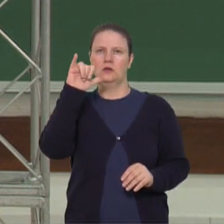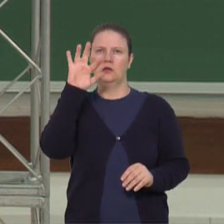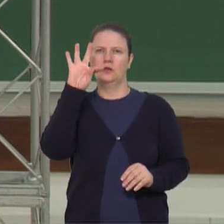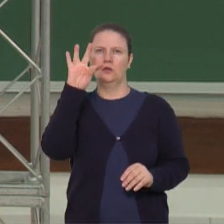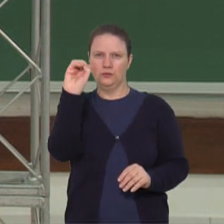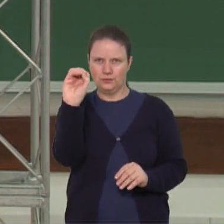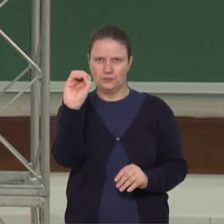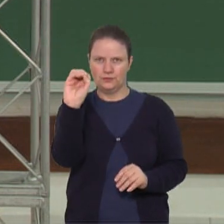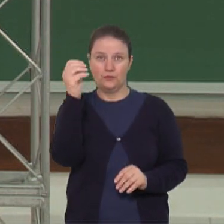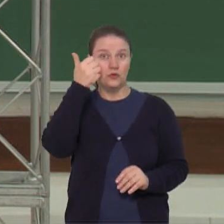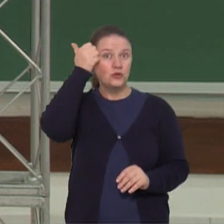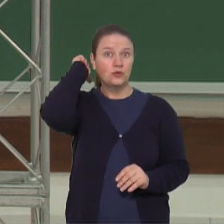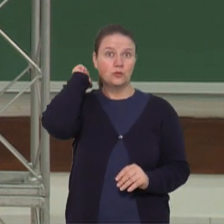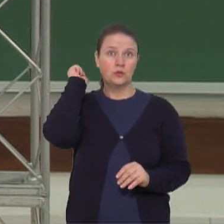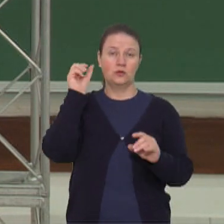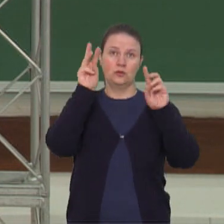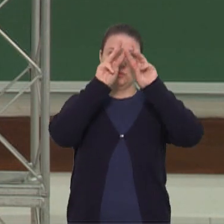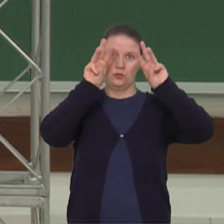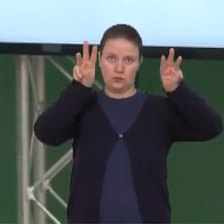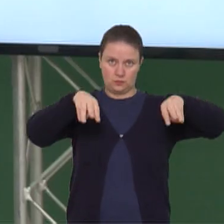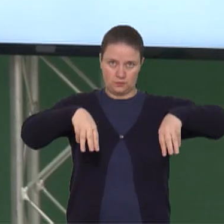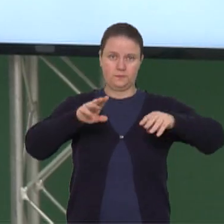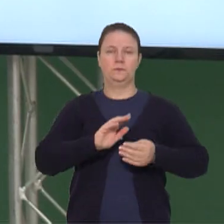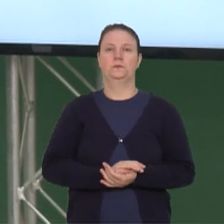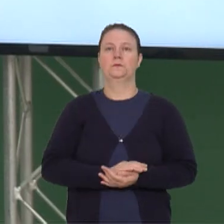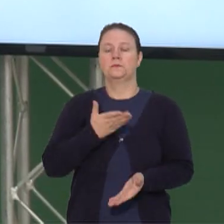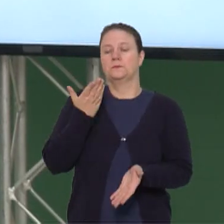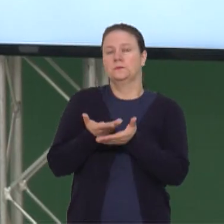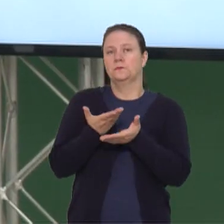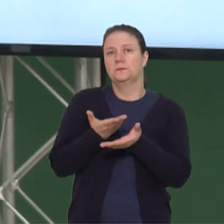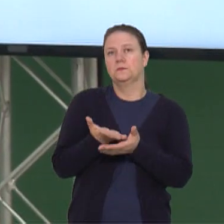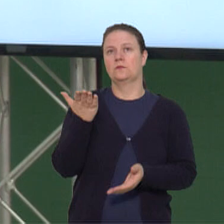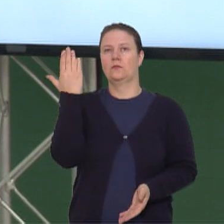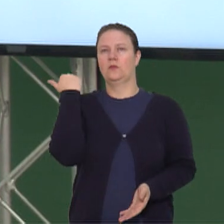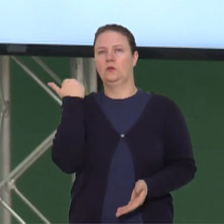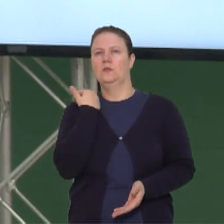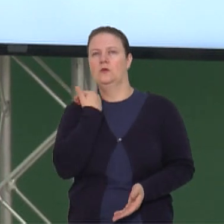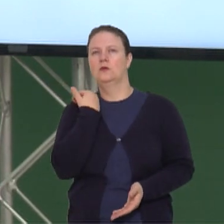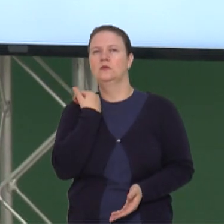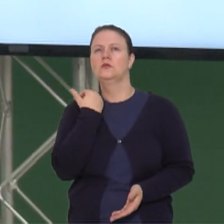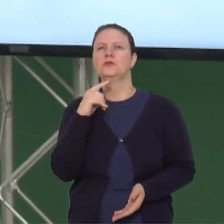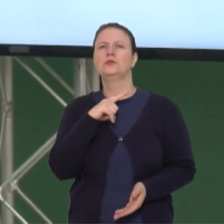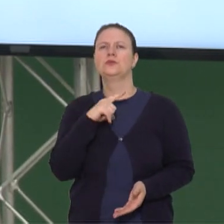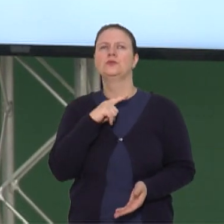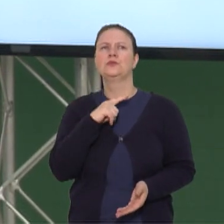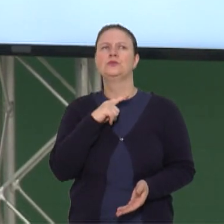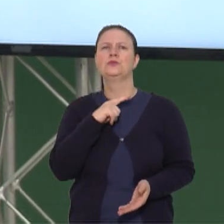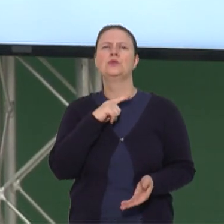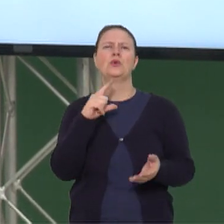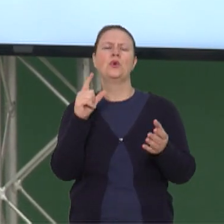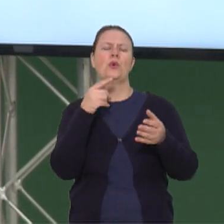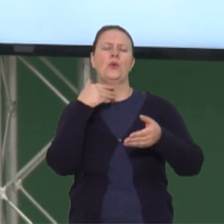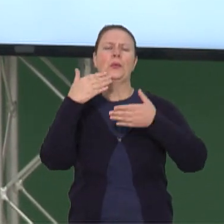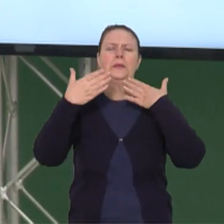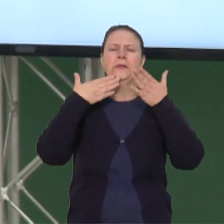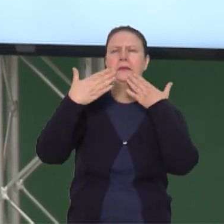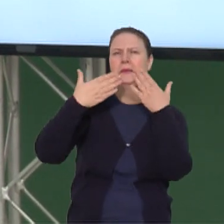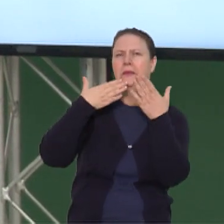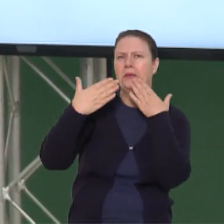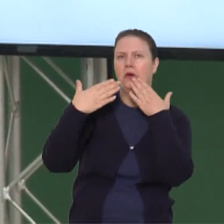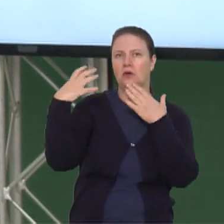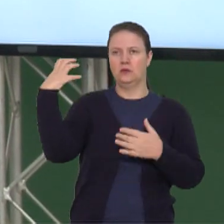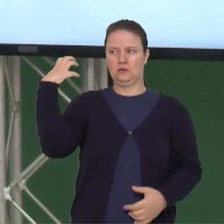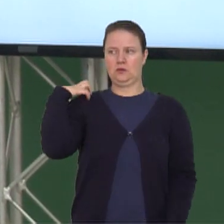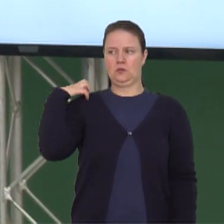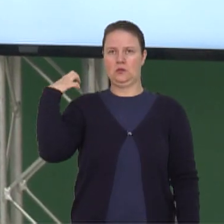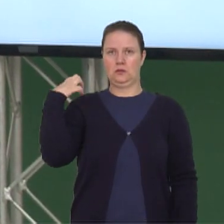Na aula passada, vocês tiveram uma aula sobre os excertos do Platão, do diálogo Hippias Maior e a